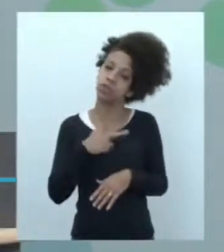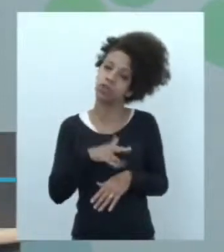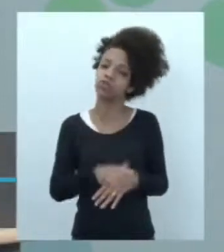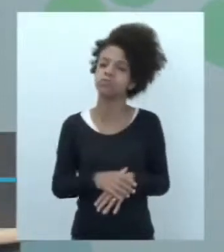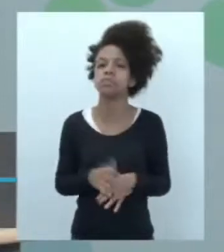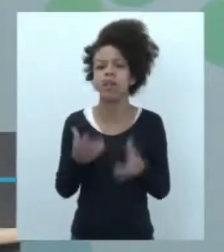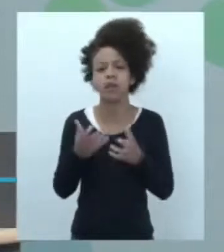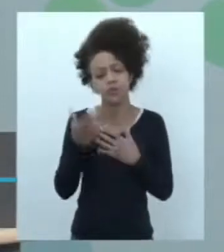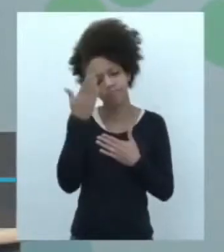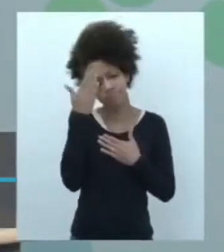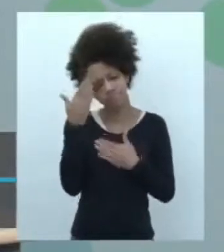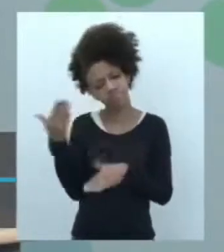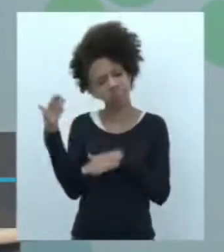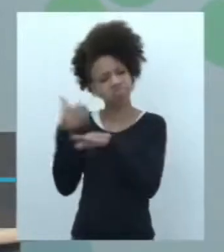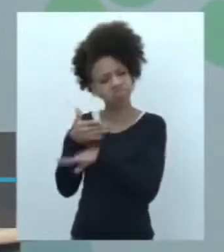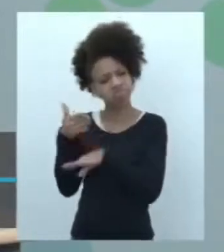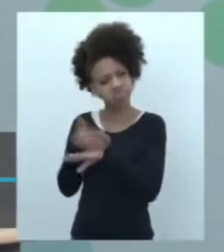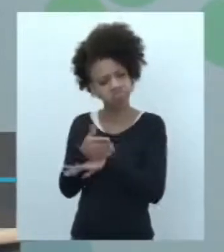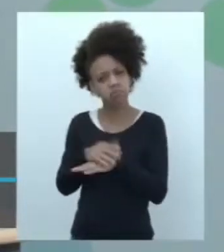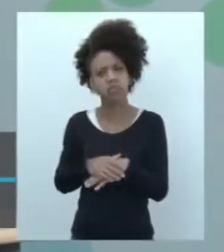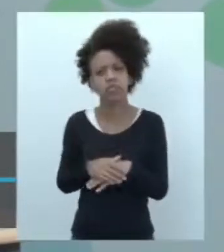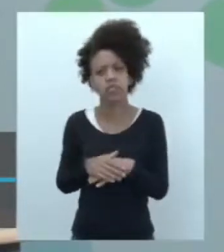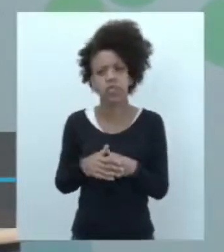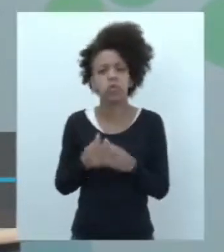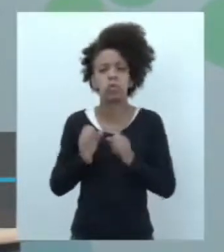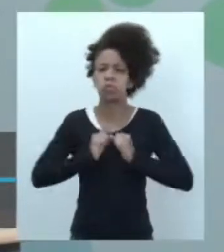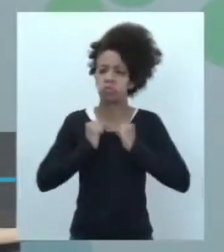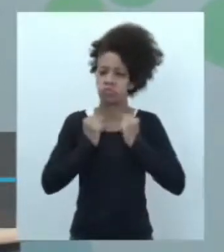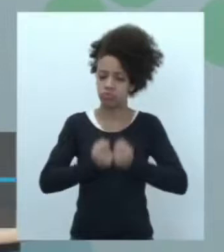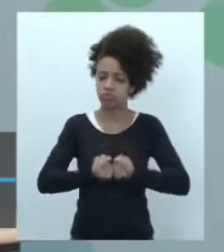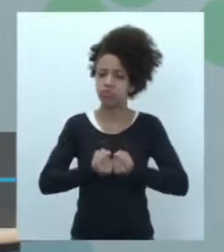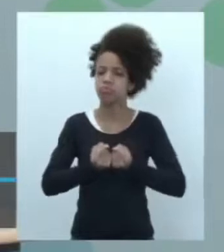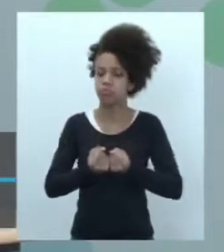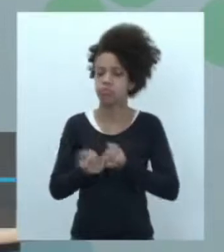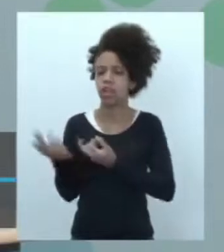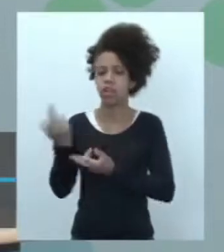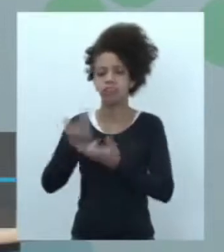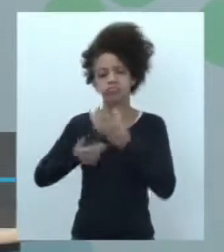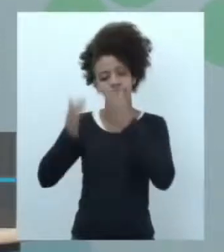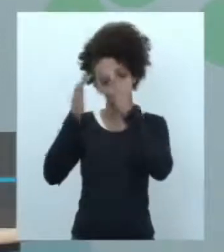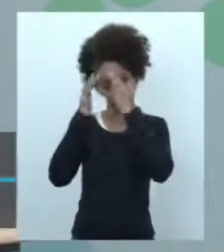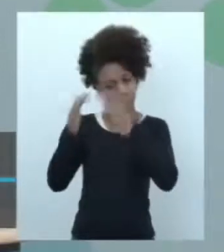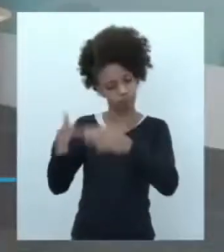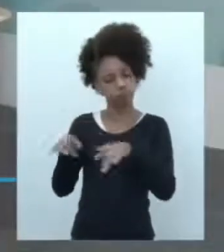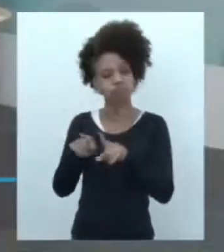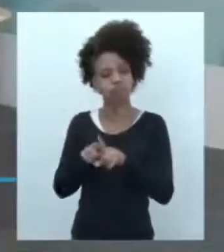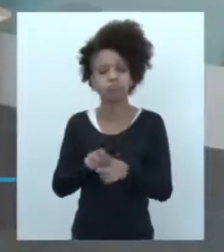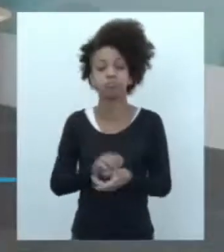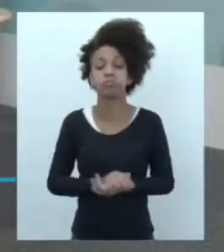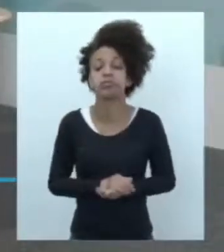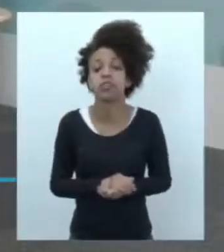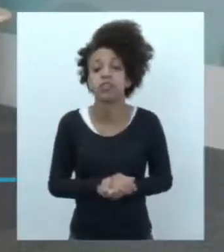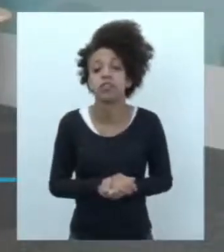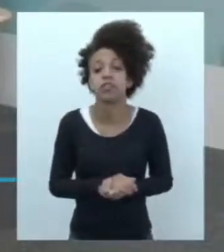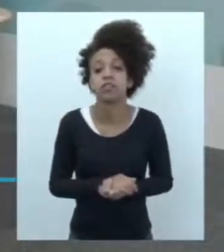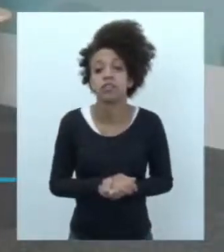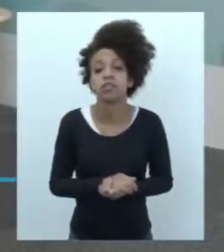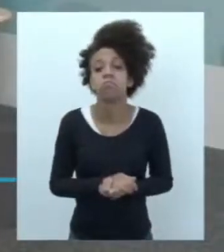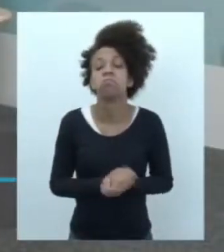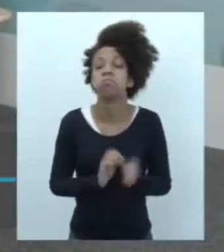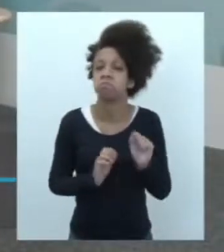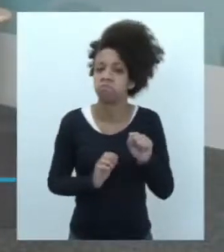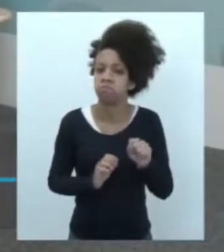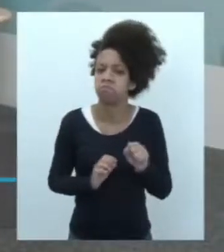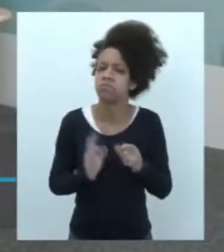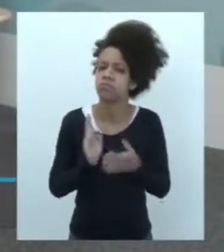todos os alunos que participaram aí de forma ativa, né, e com responsabilidade no chat. Isso mesmo, professora,